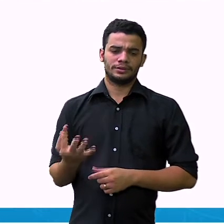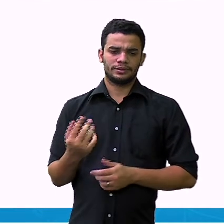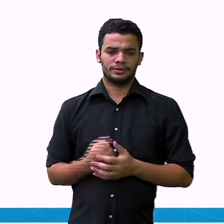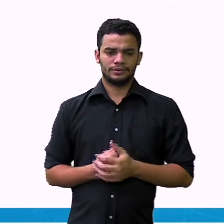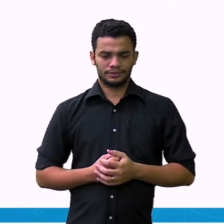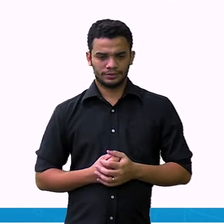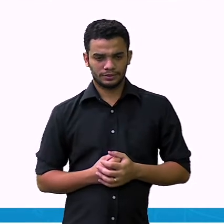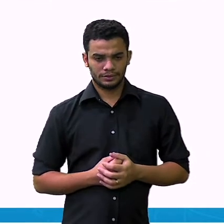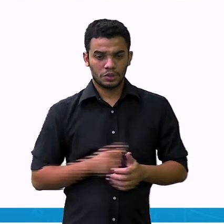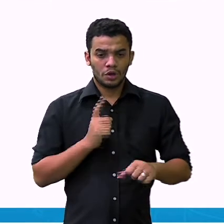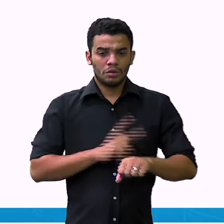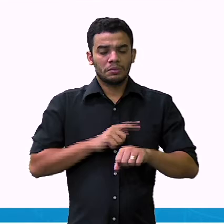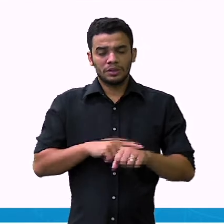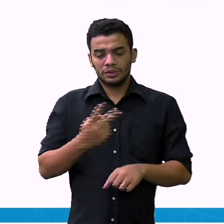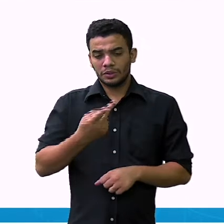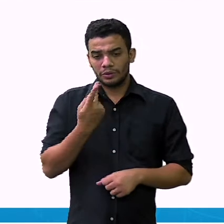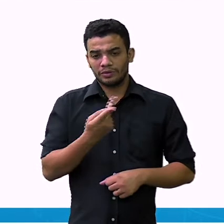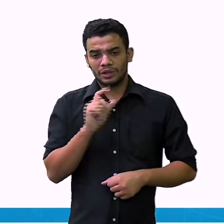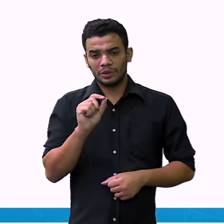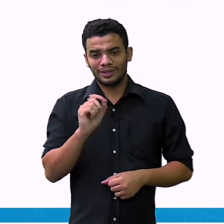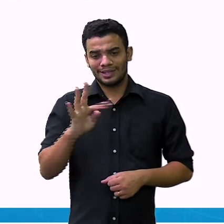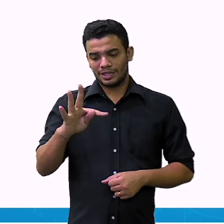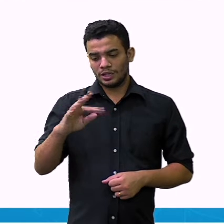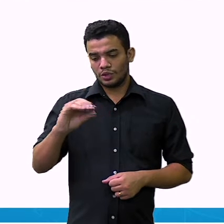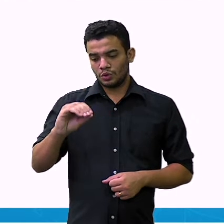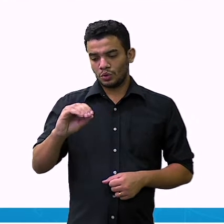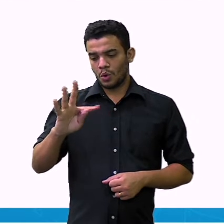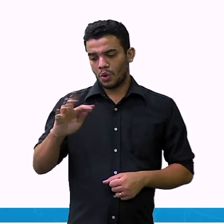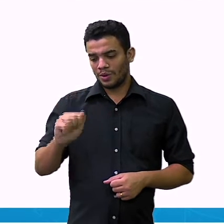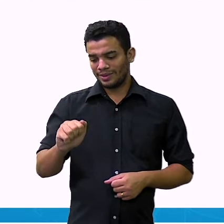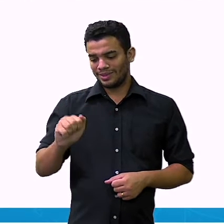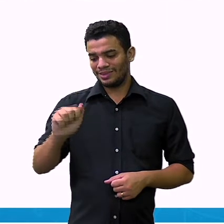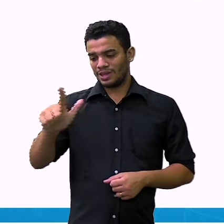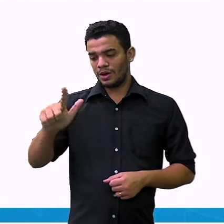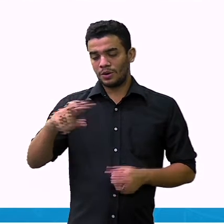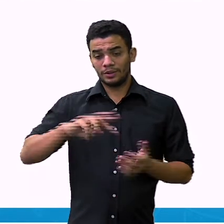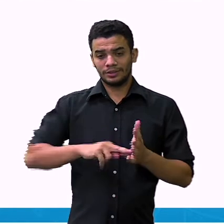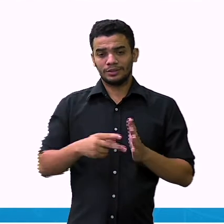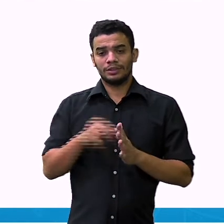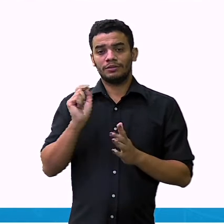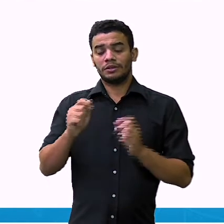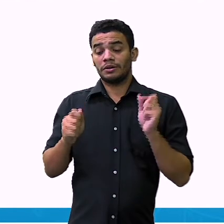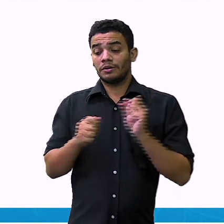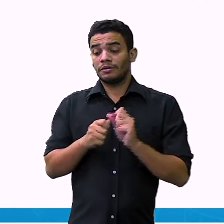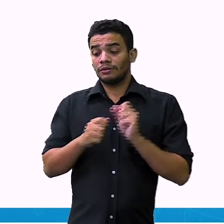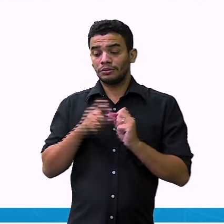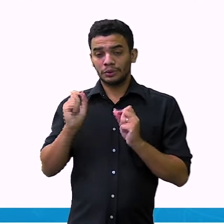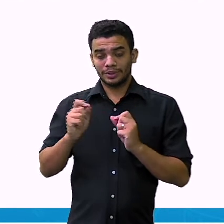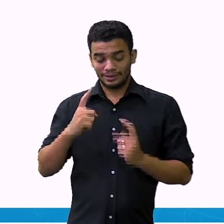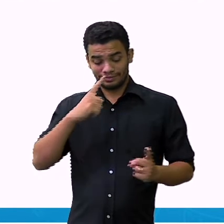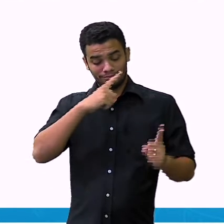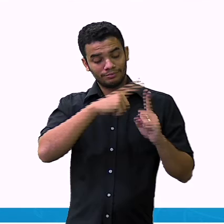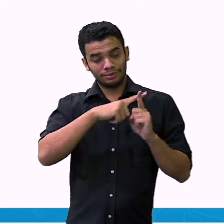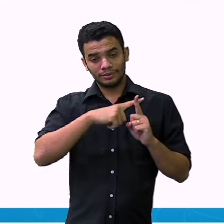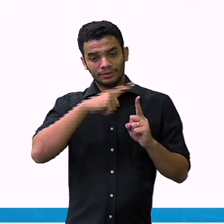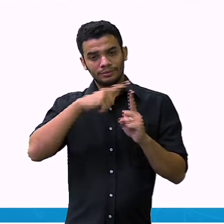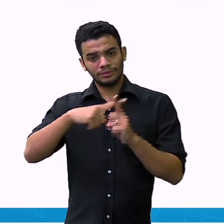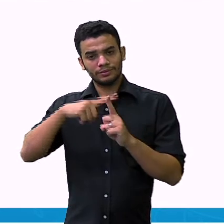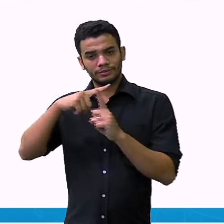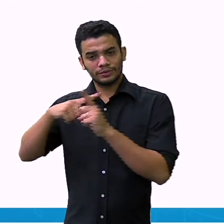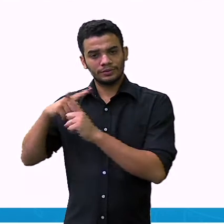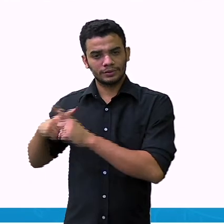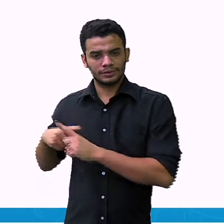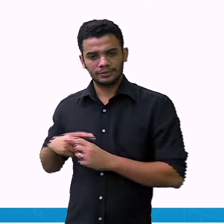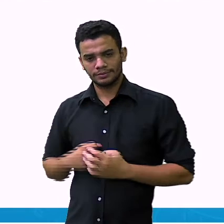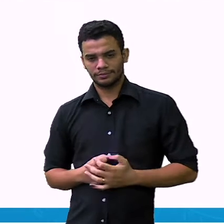falando de quê? Qual operação eu preciso fazer, pessoal? Eu preciso somar, certo? A